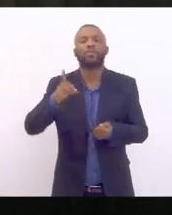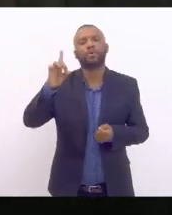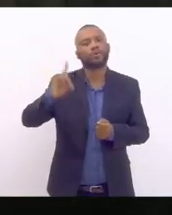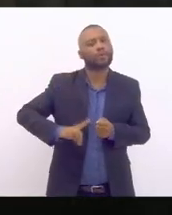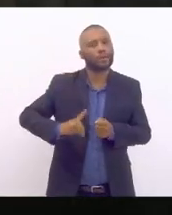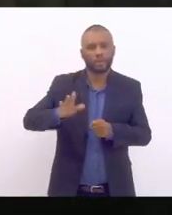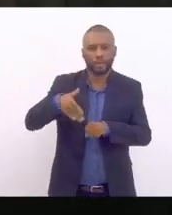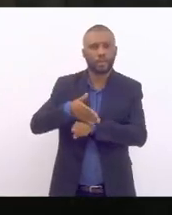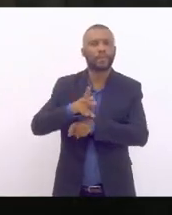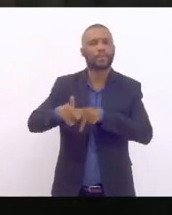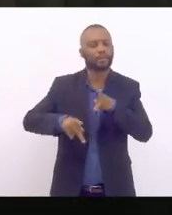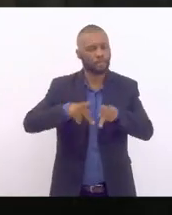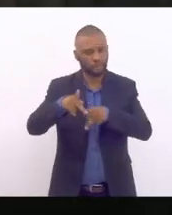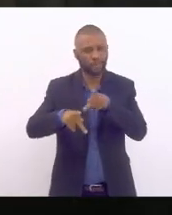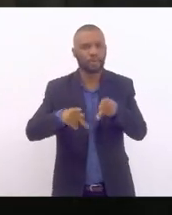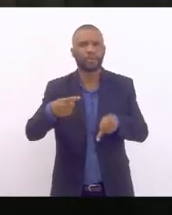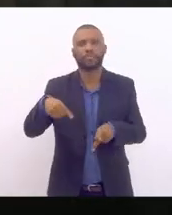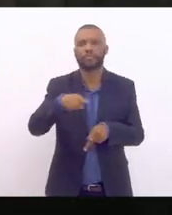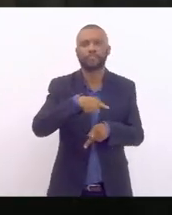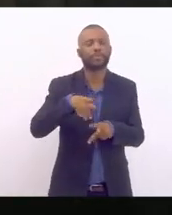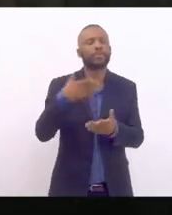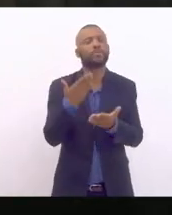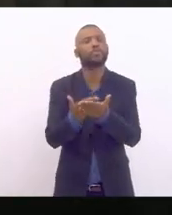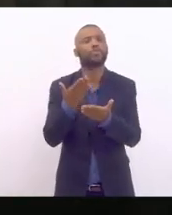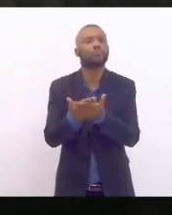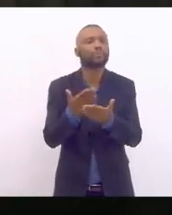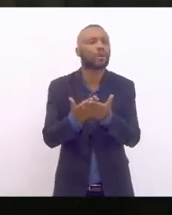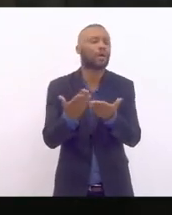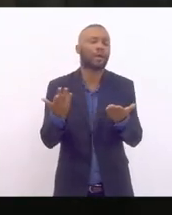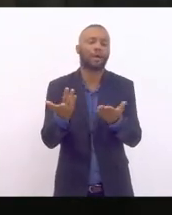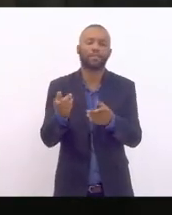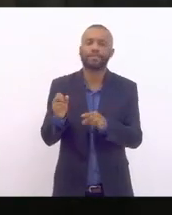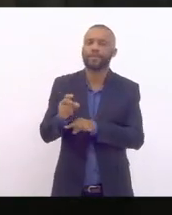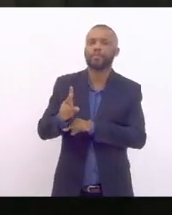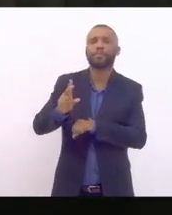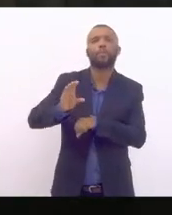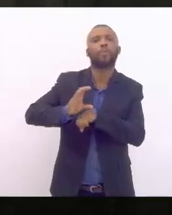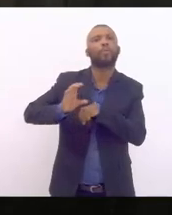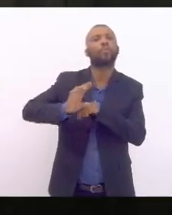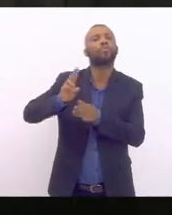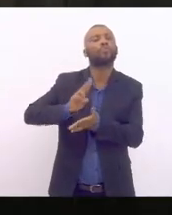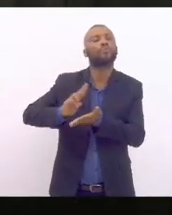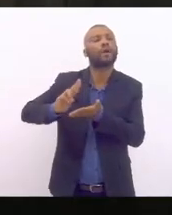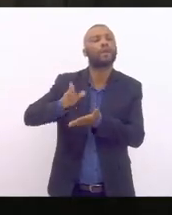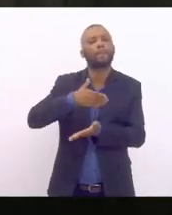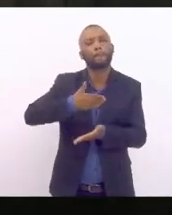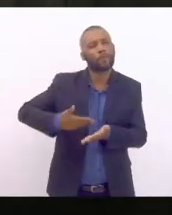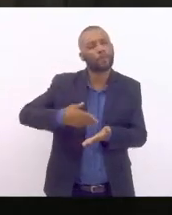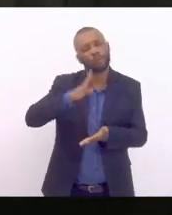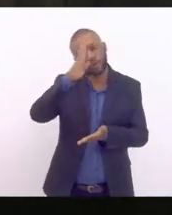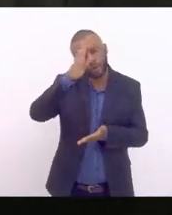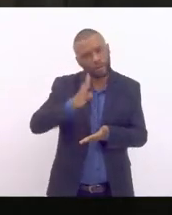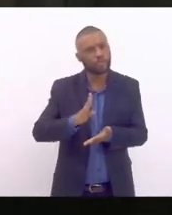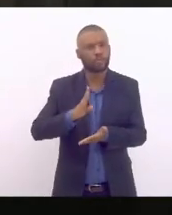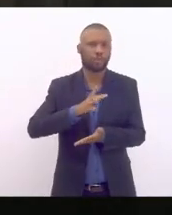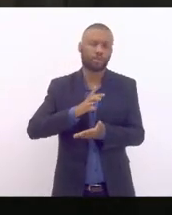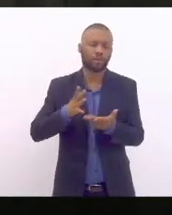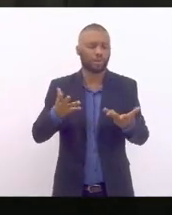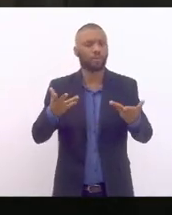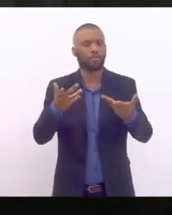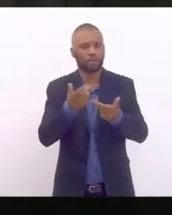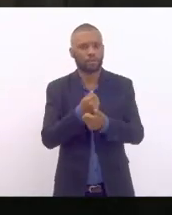direito da população de estudar de fazer um curso universitário público gratuito e de qualidade Ah